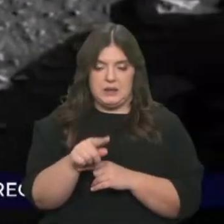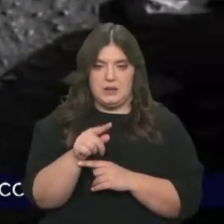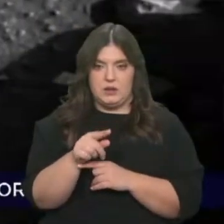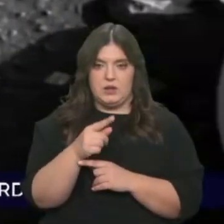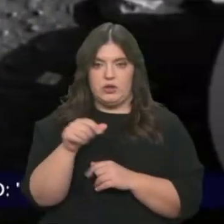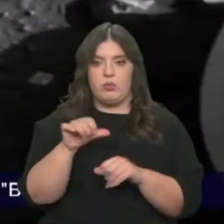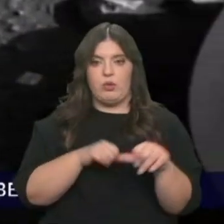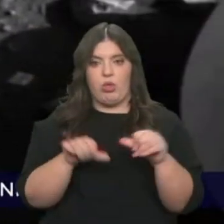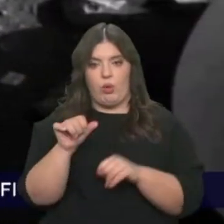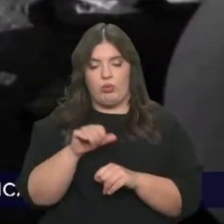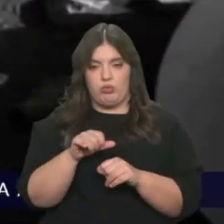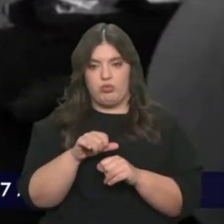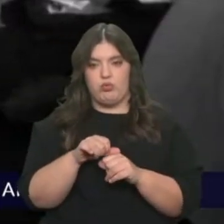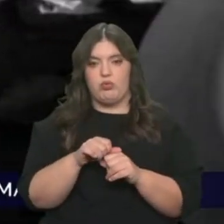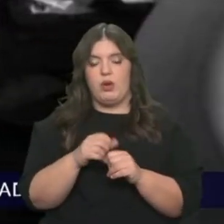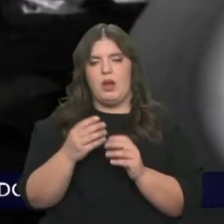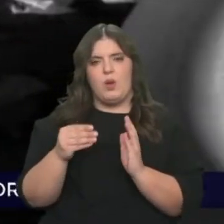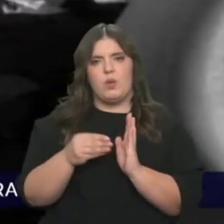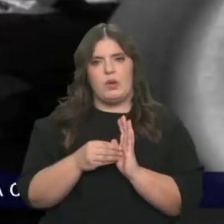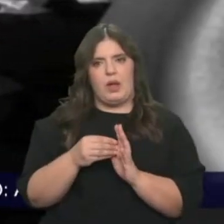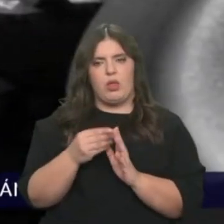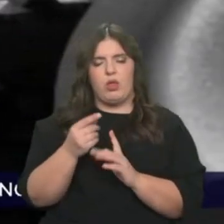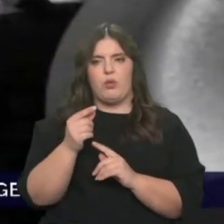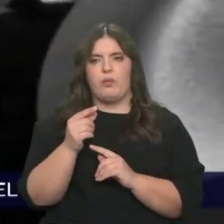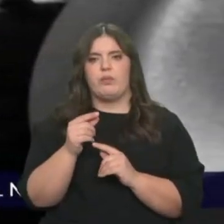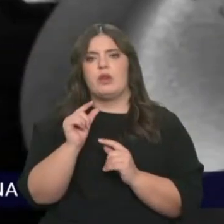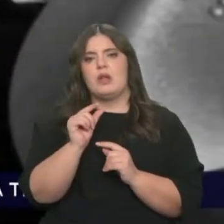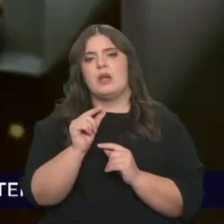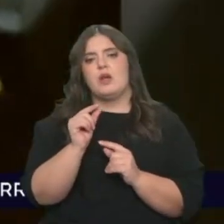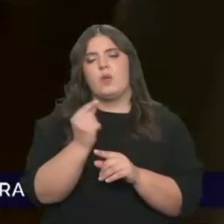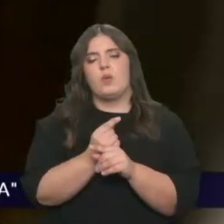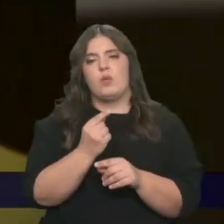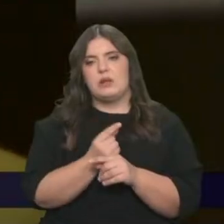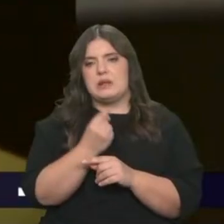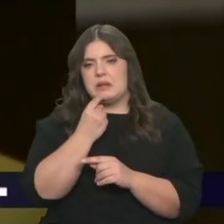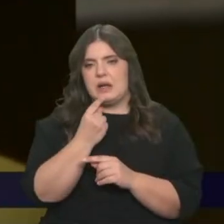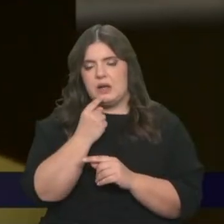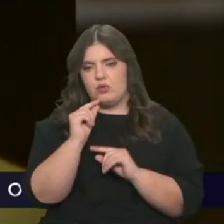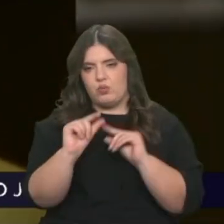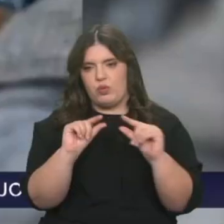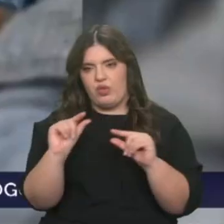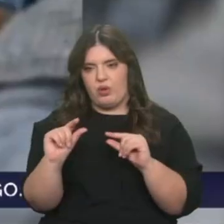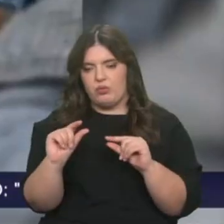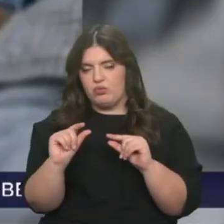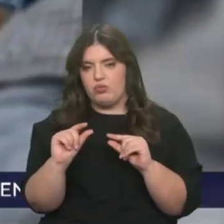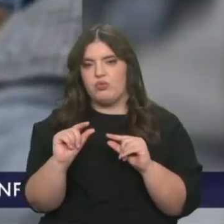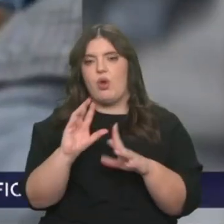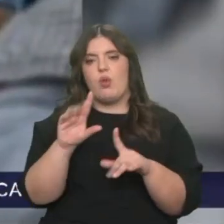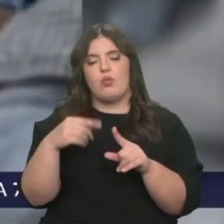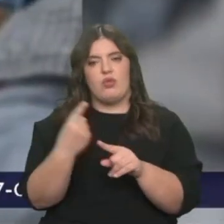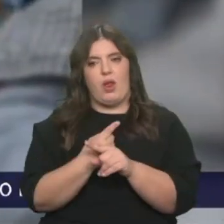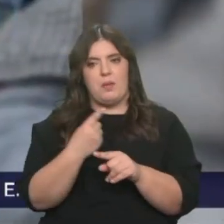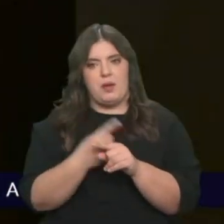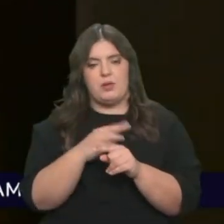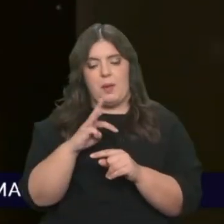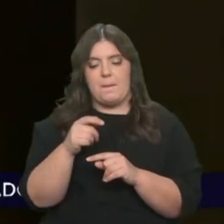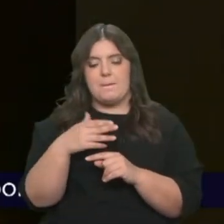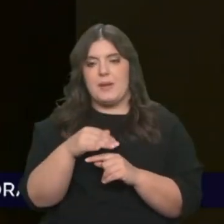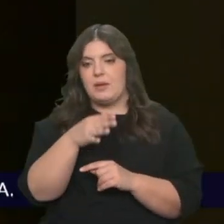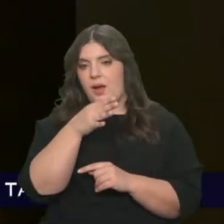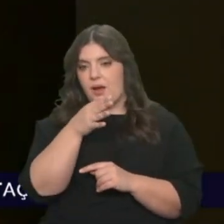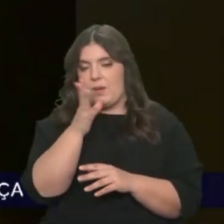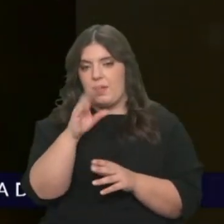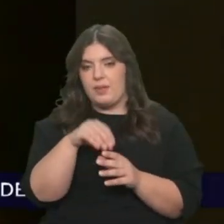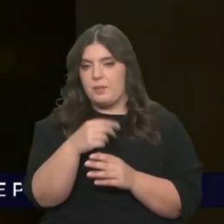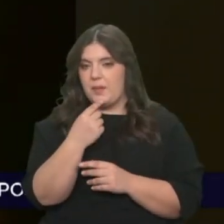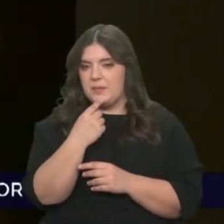Nesses laboratórios era colocado, no fundo, espécimes de rochas e de outros elementos de Marte em água, para